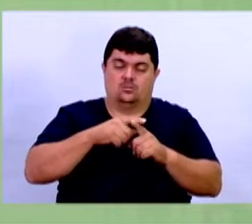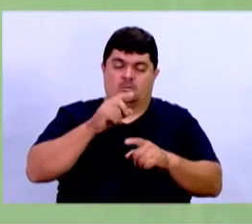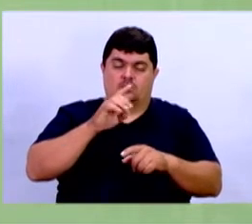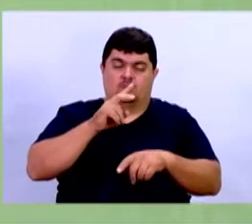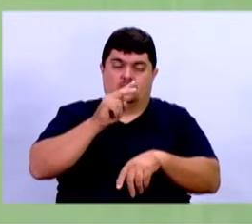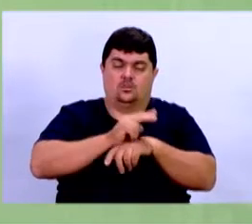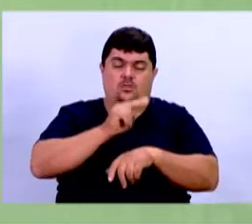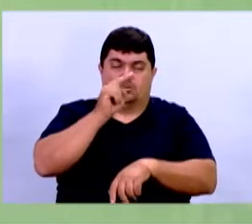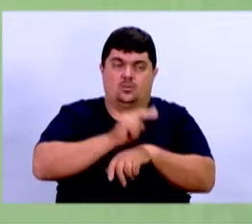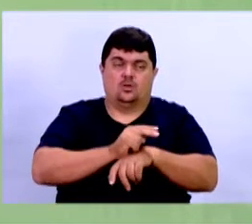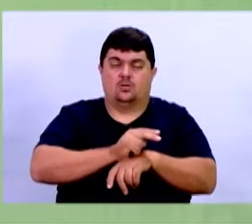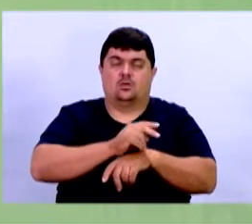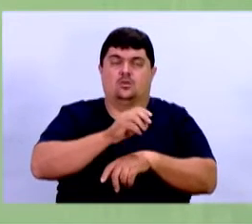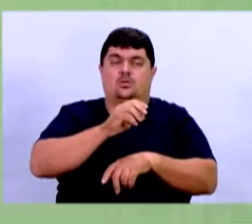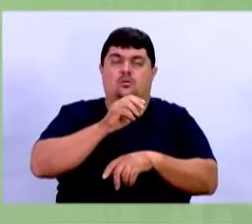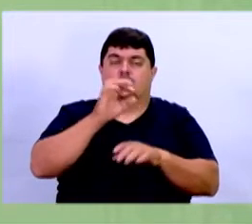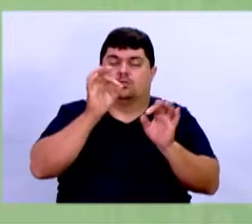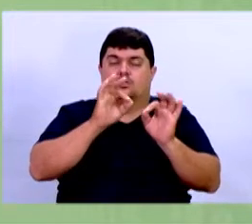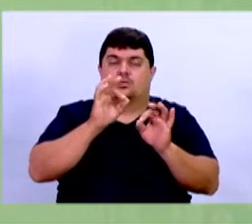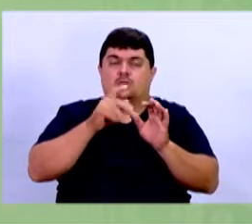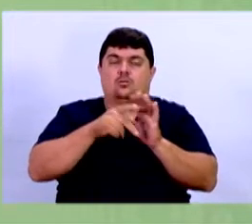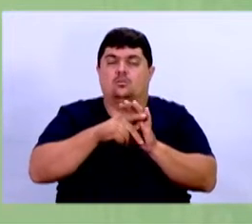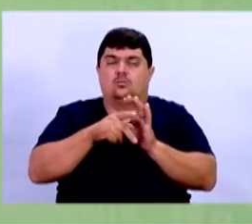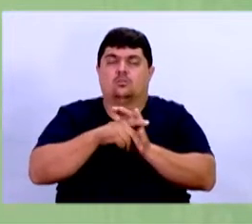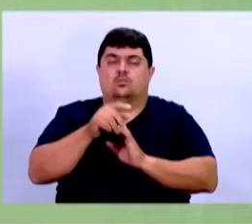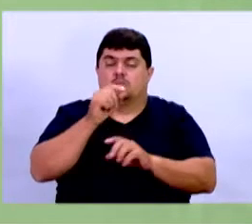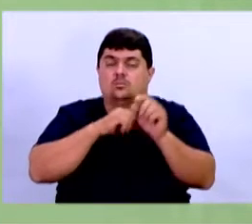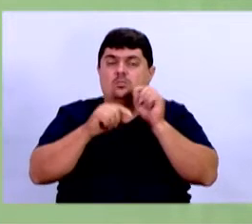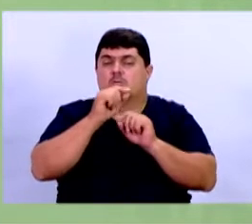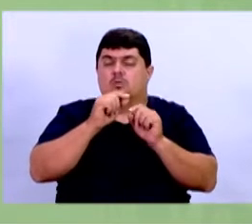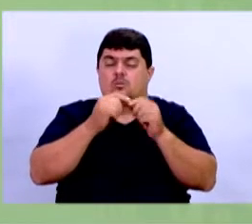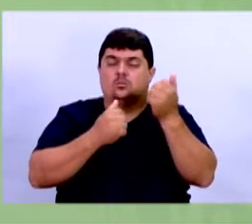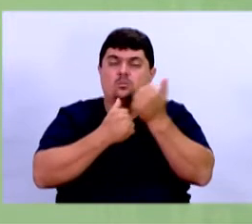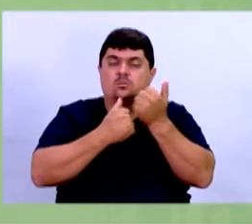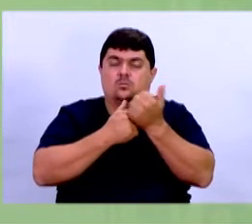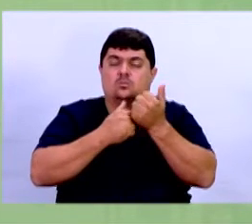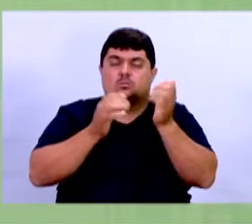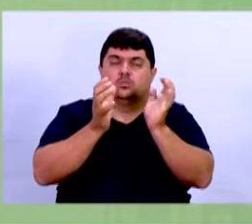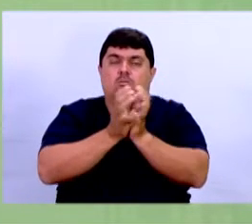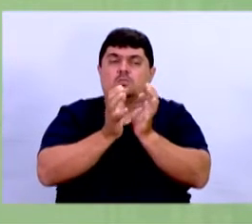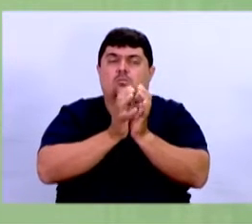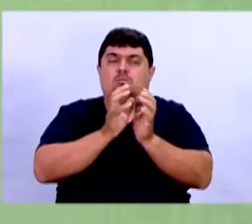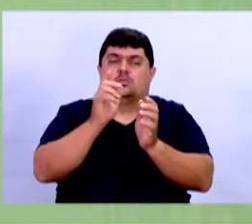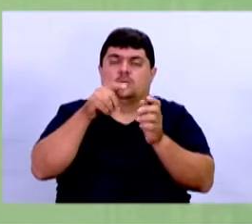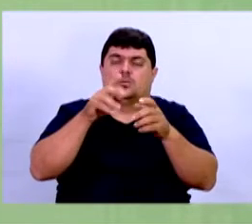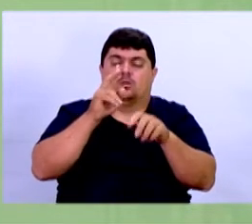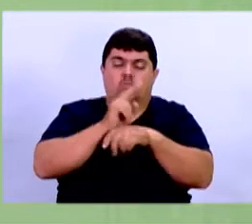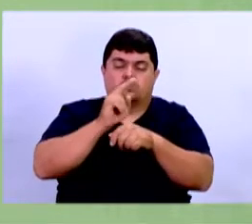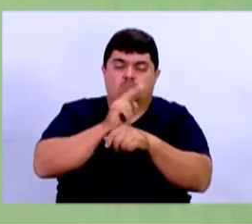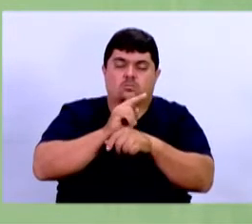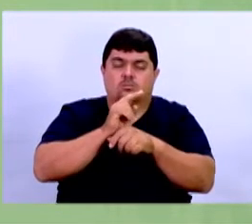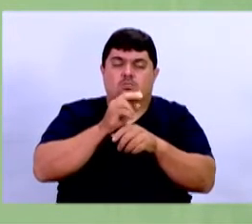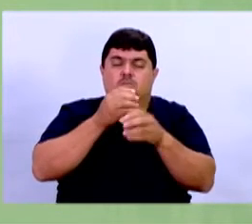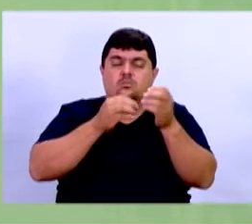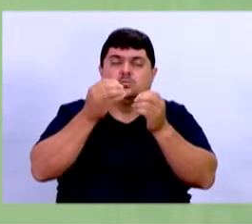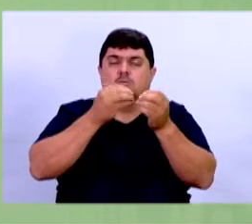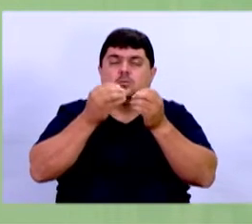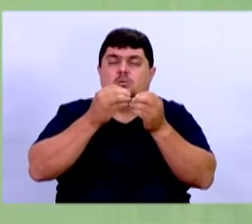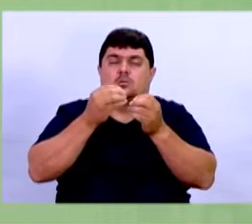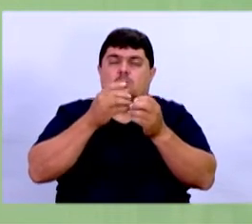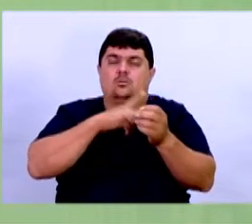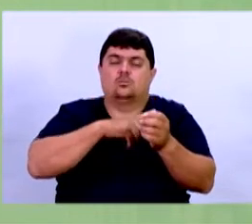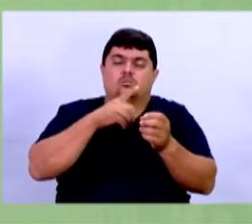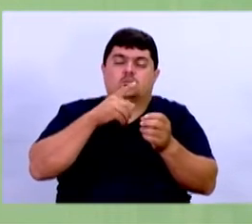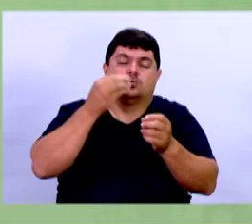de transações, que é o subconjunto da SQL que fornece mecanismo para controlar as transações do